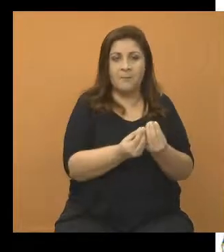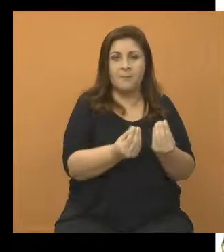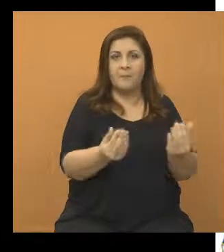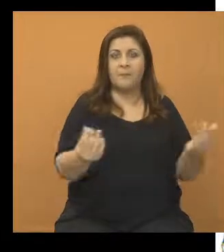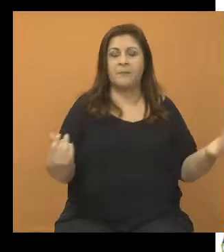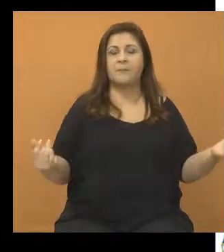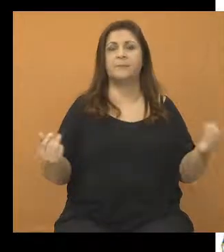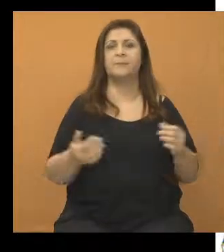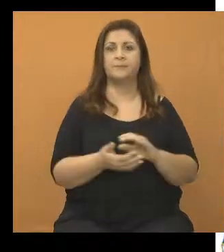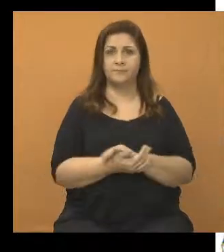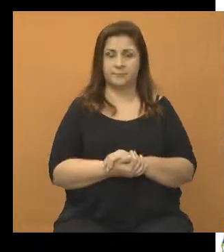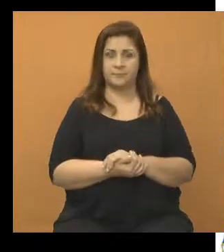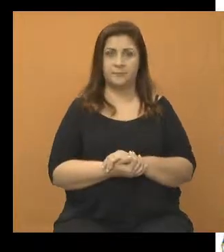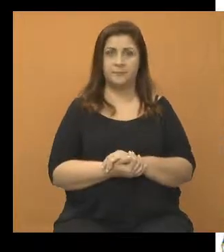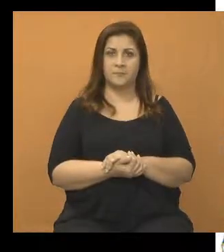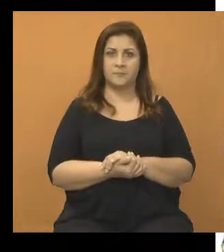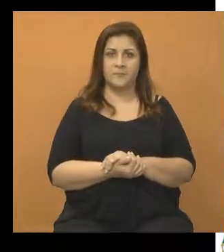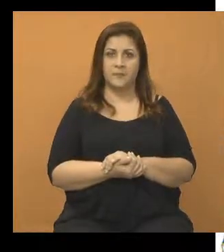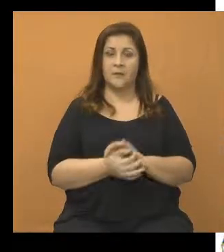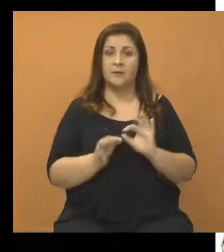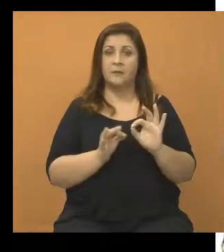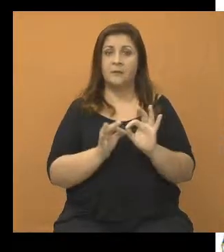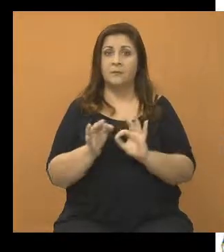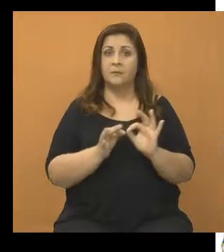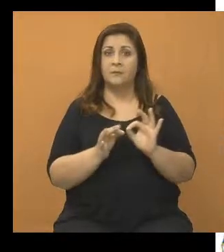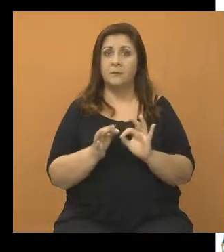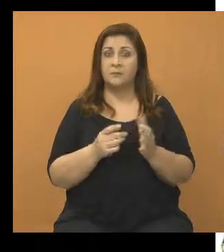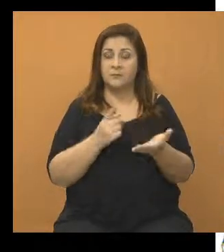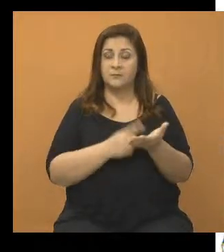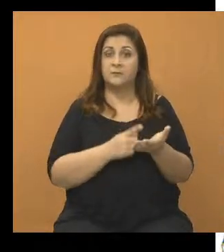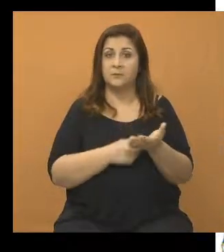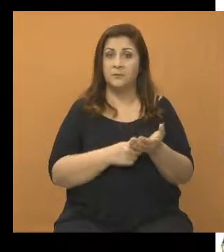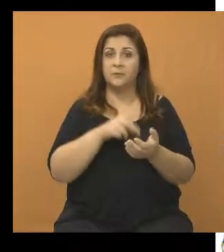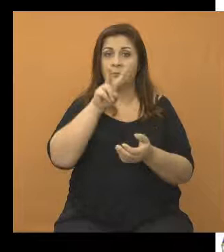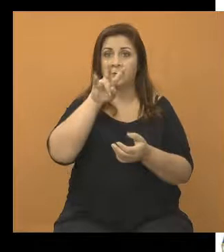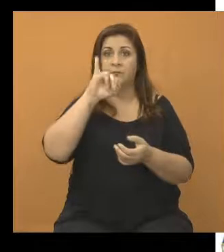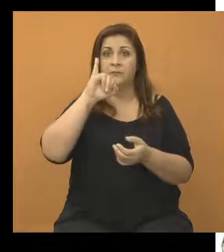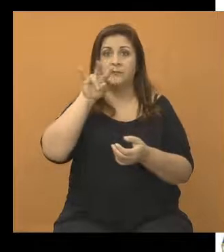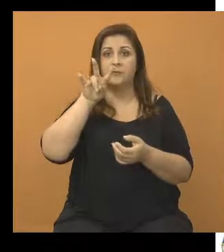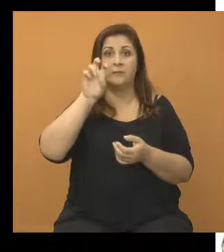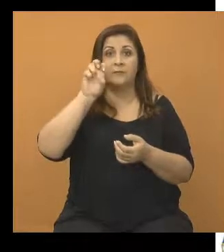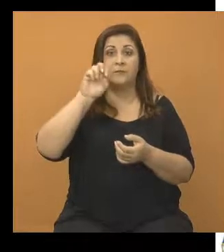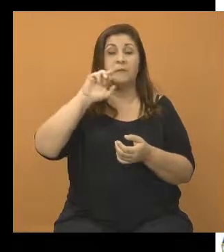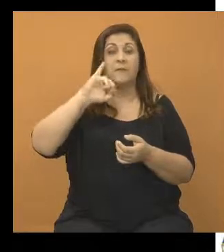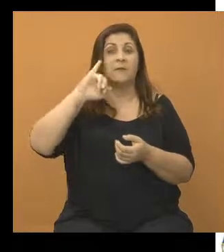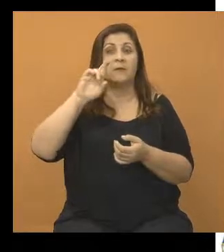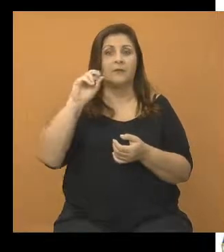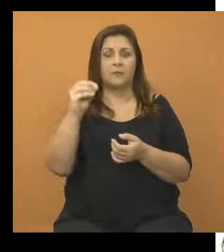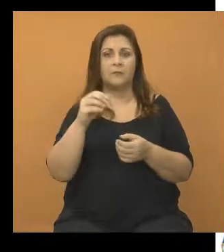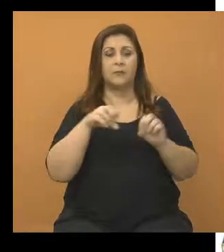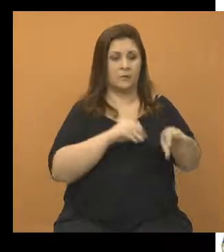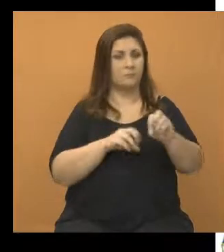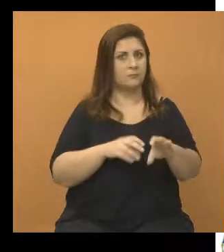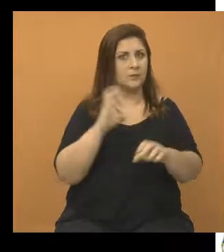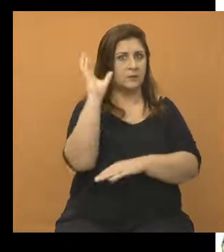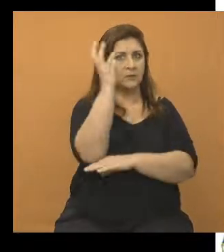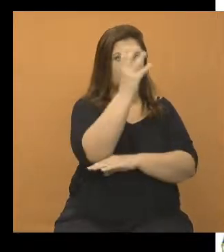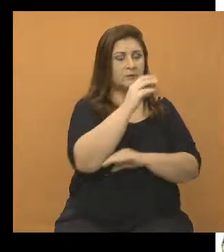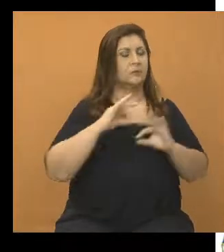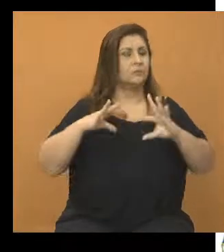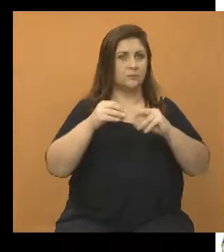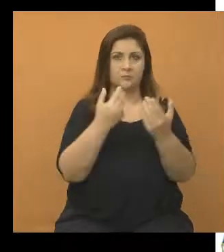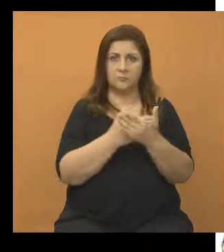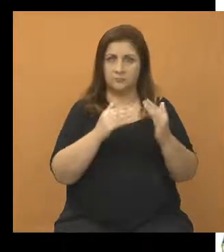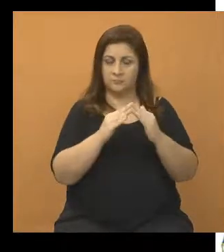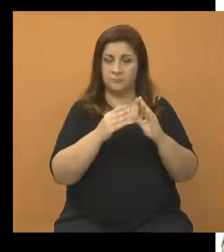mata ciliar, né, a elaboração de um plano diretor para o viveiro, educação ambiental em todas as escolas e, sobretudo, um aumento